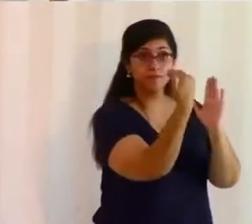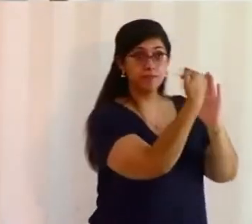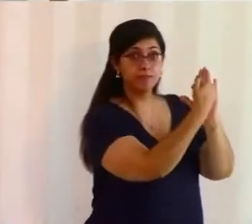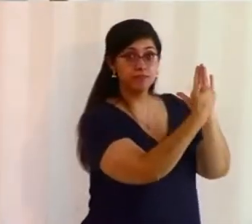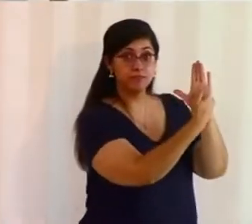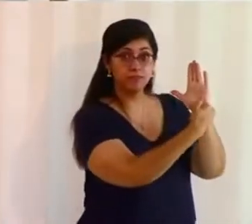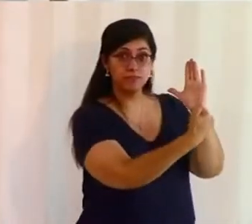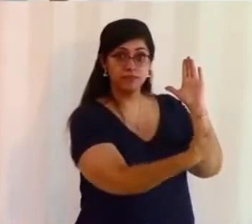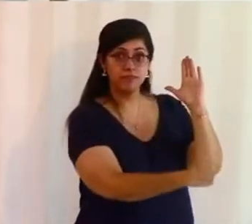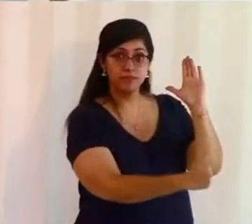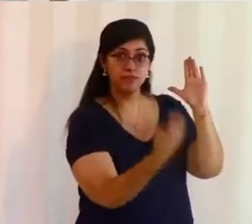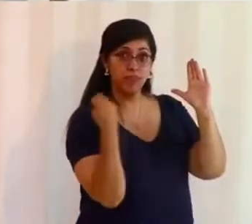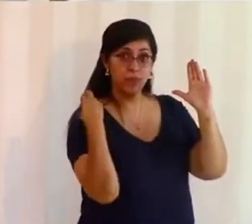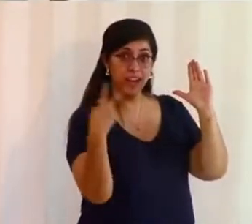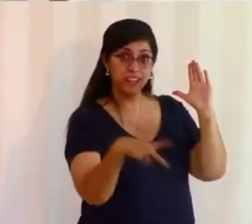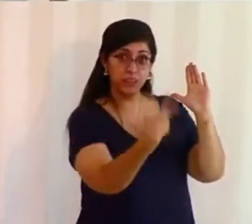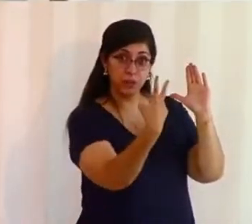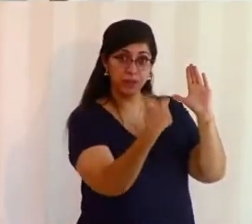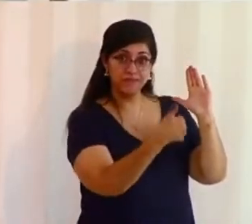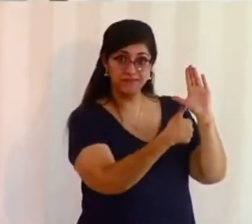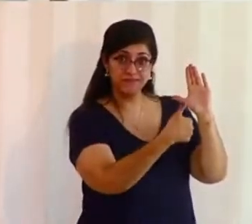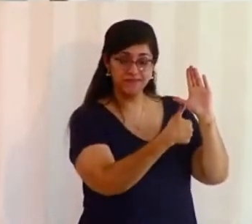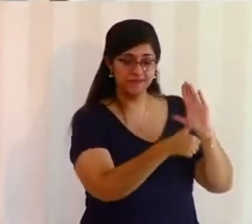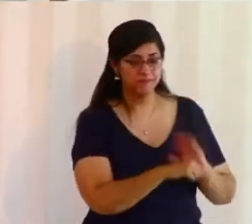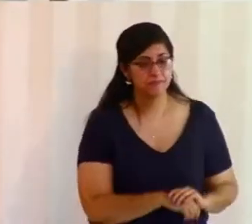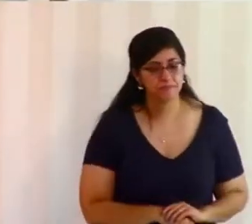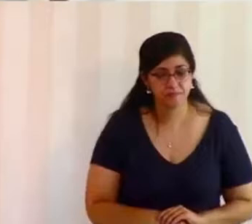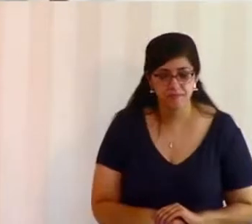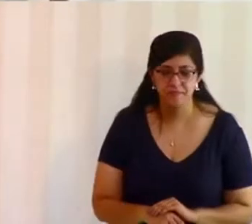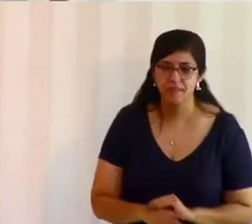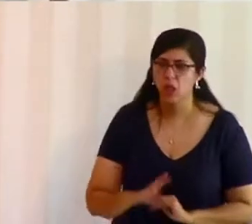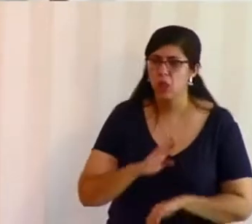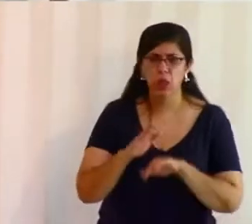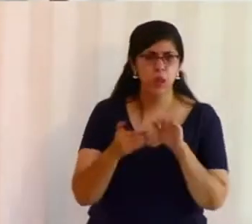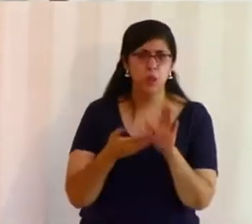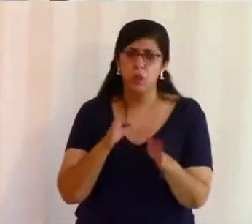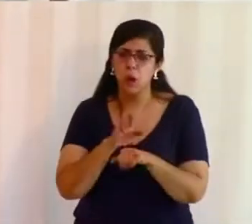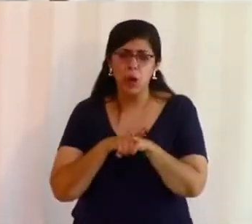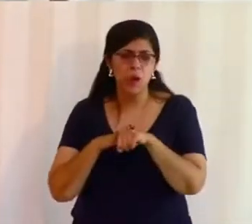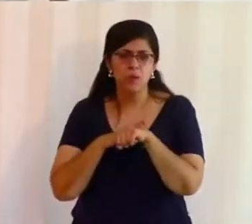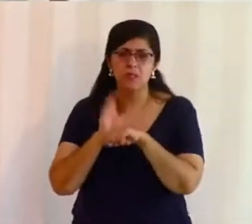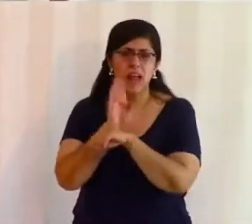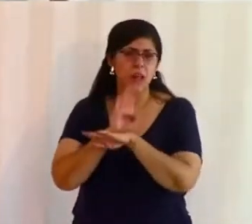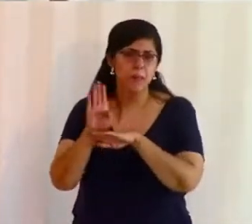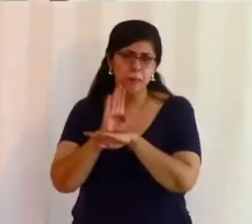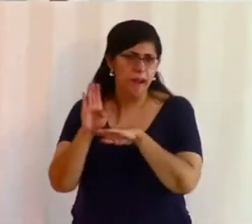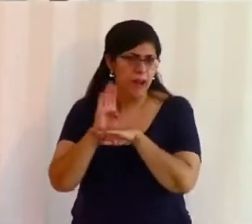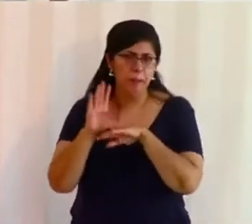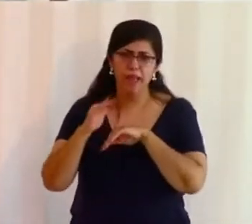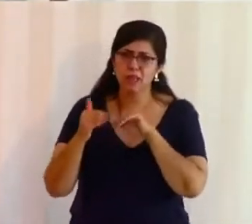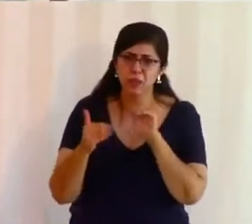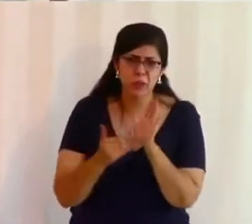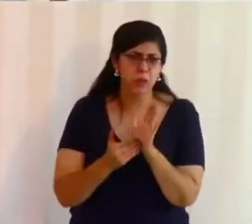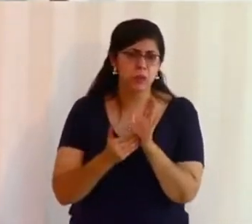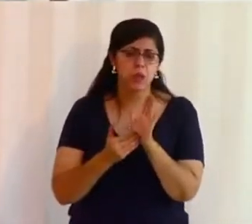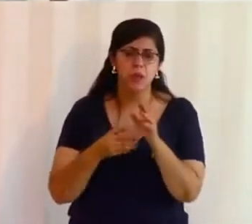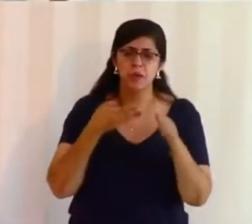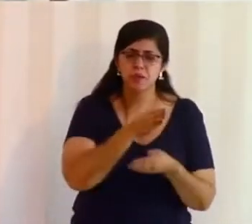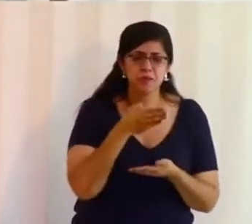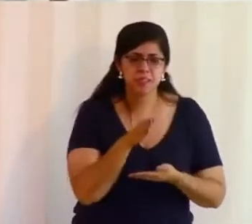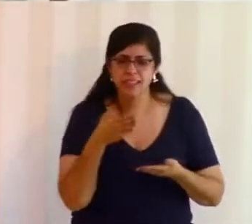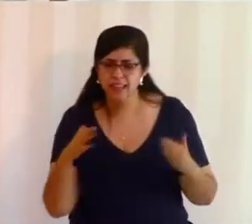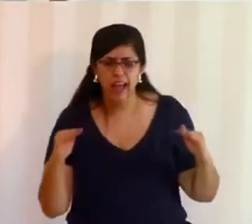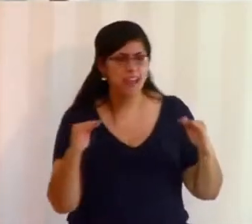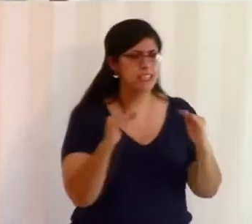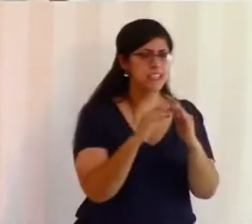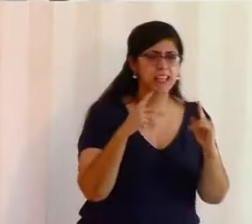da segunda viagem missionária, onde ele já havia conversado com Barnabé inicialmente: vamos revisitar as igrejas, vamos passar novamente